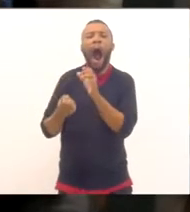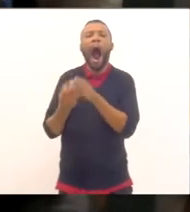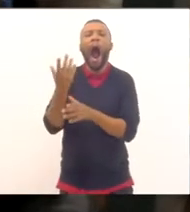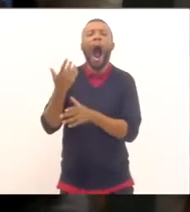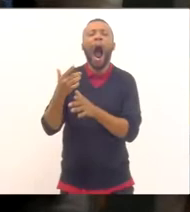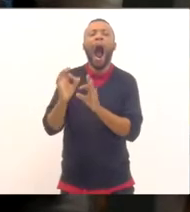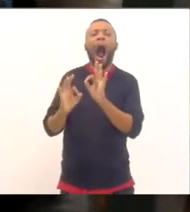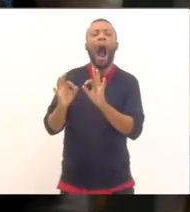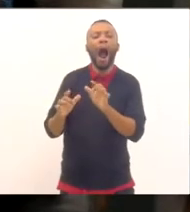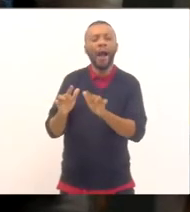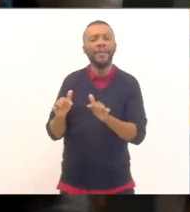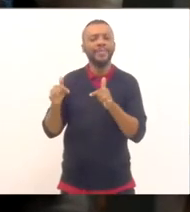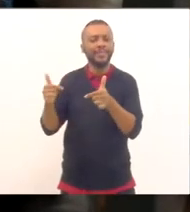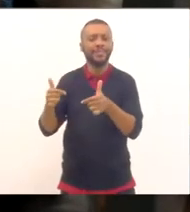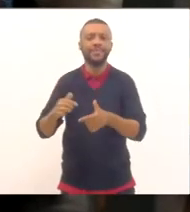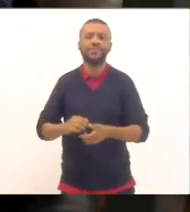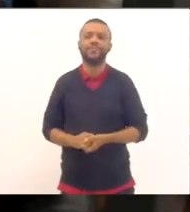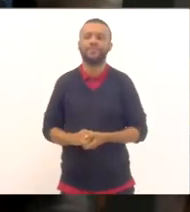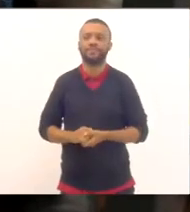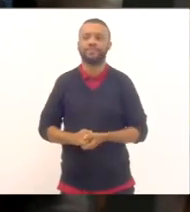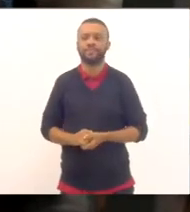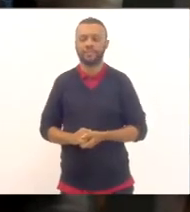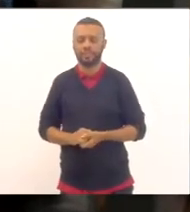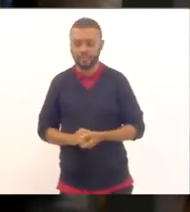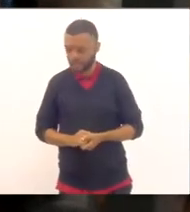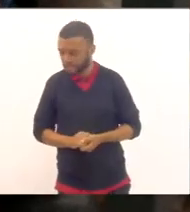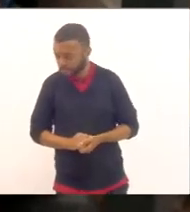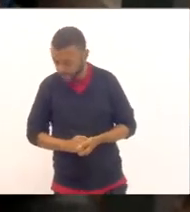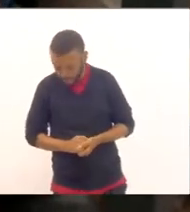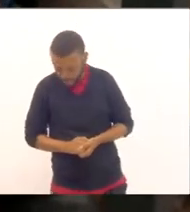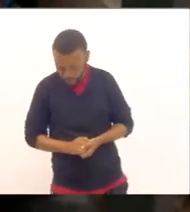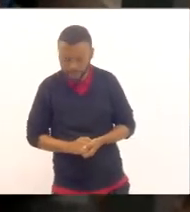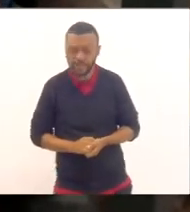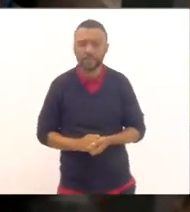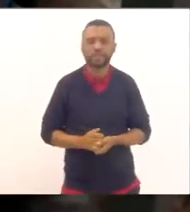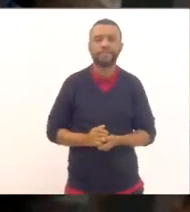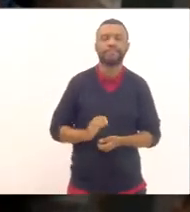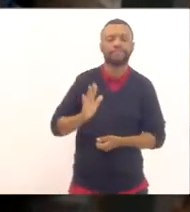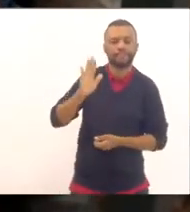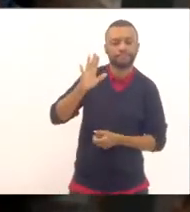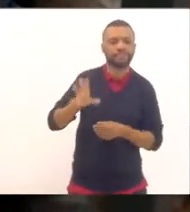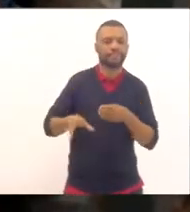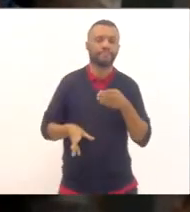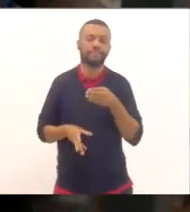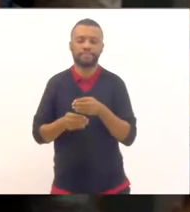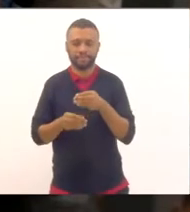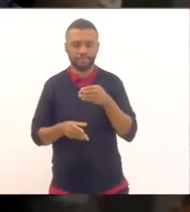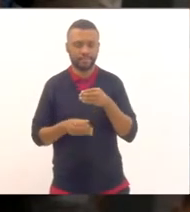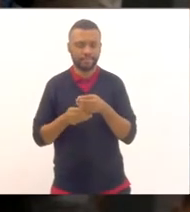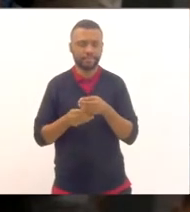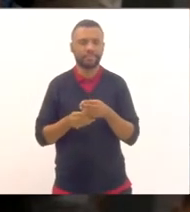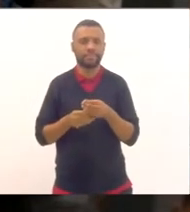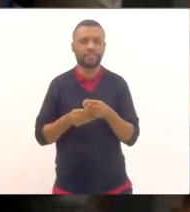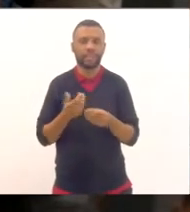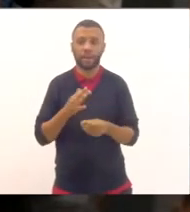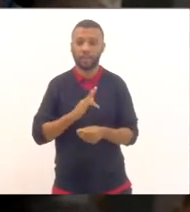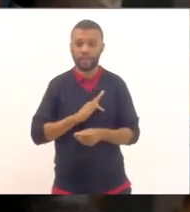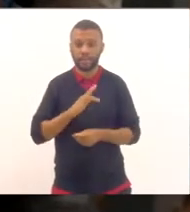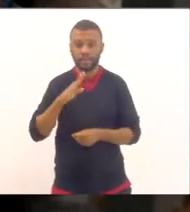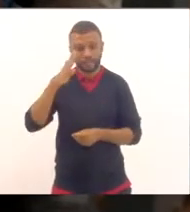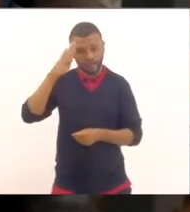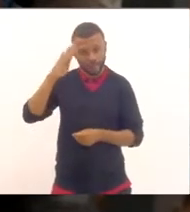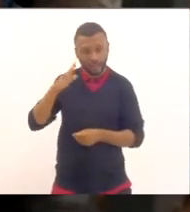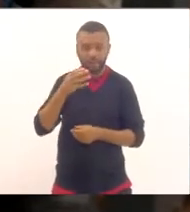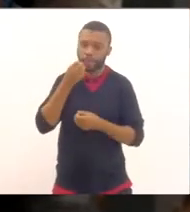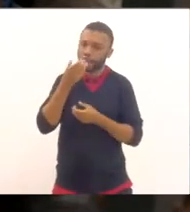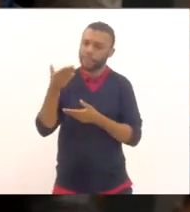dessa força-tarefa você não tem informação a respeito não não tem Entendi posso fazer a temporada a polícia a polícia militar é muito bem-vinda